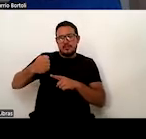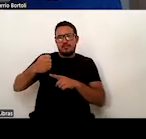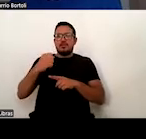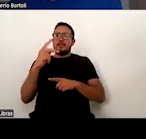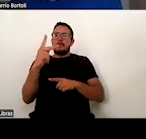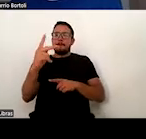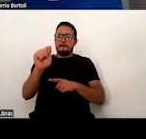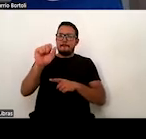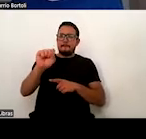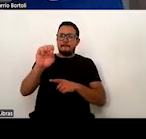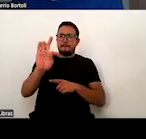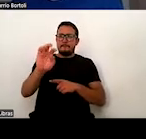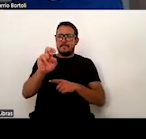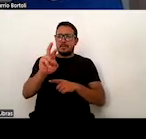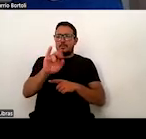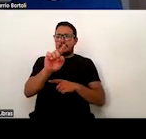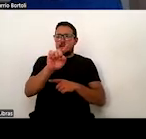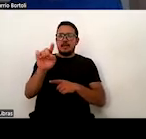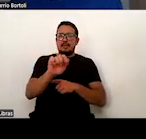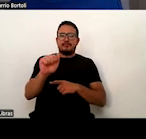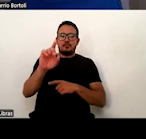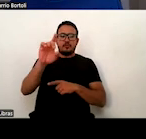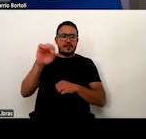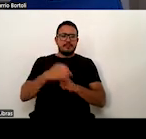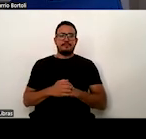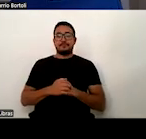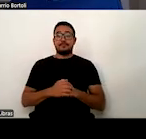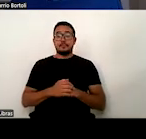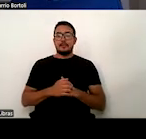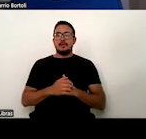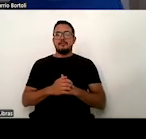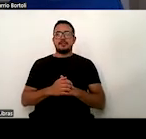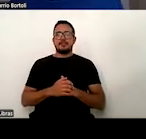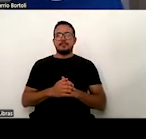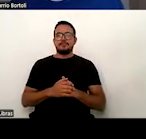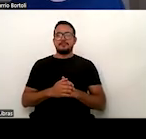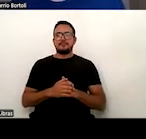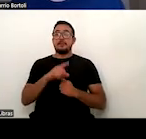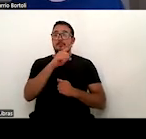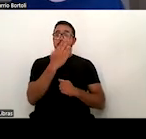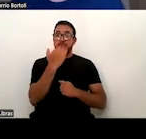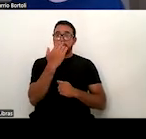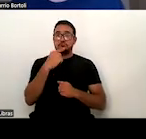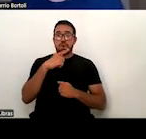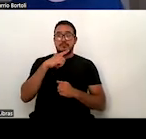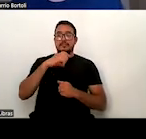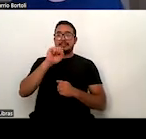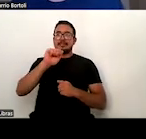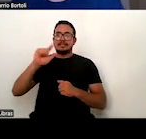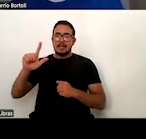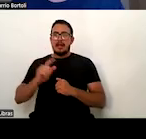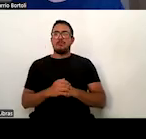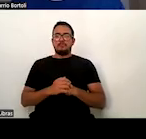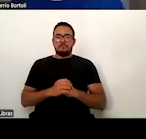Então, alimento processado é aquele alimento que ele tem adicionado o sal, ou açúcar, ou algum tipo